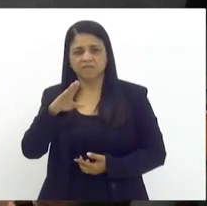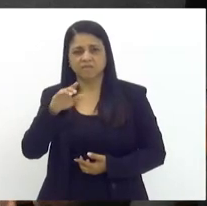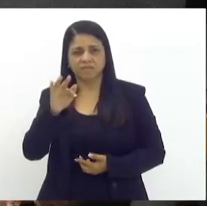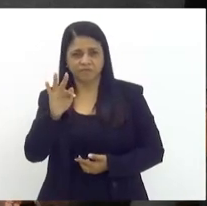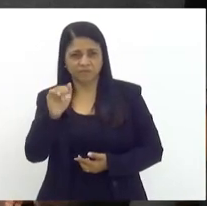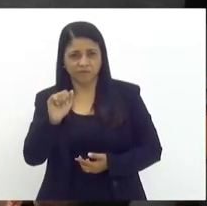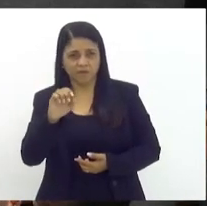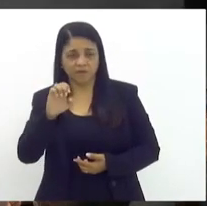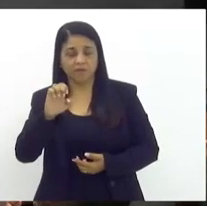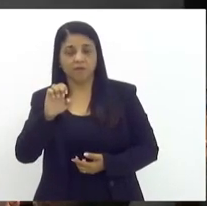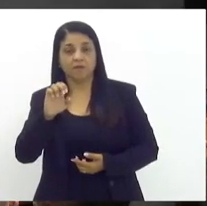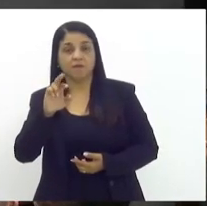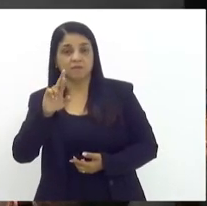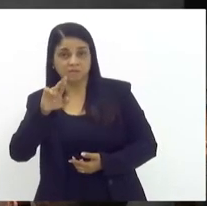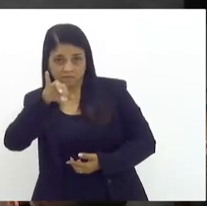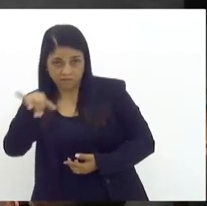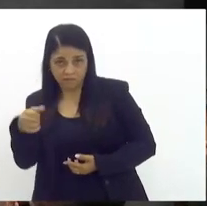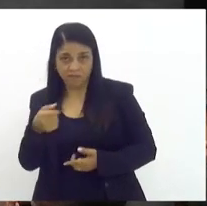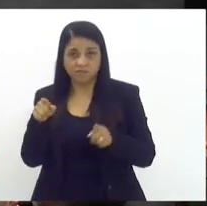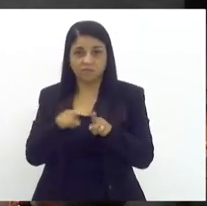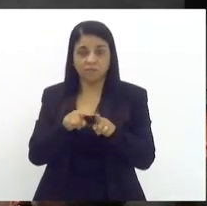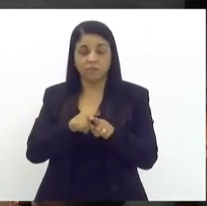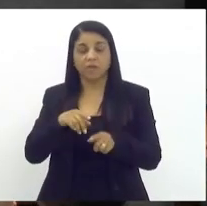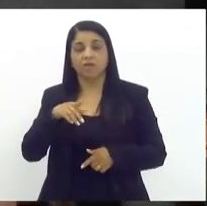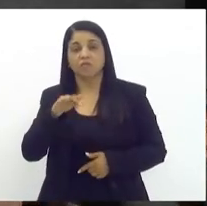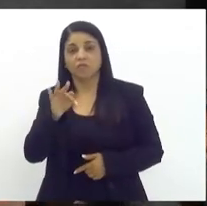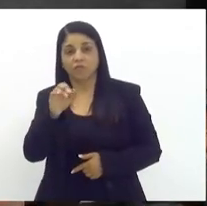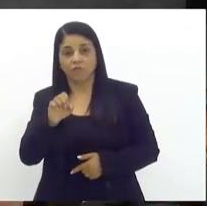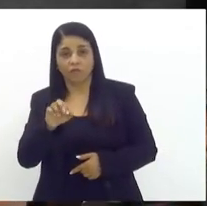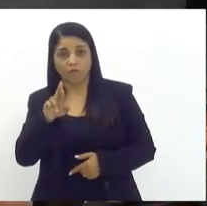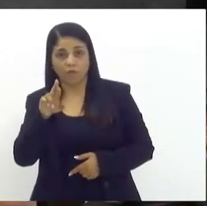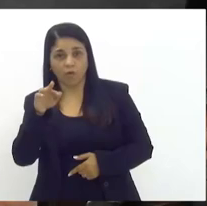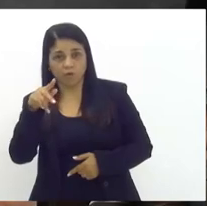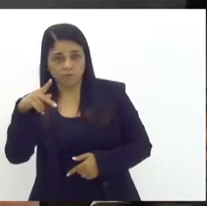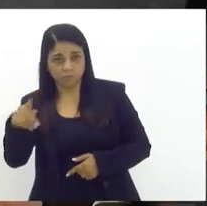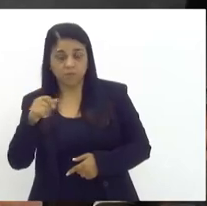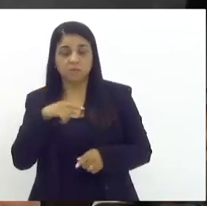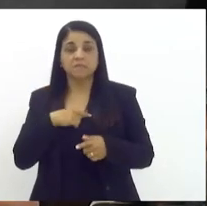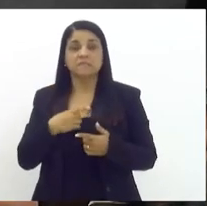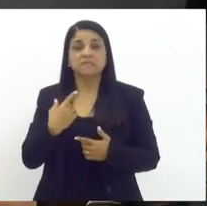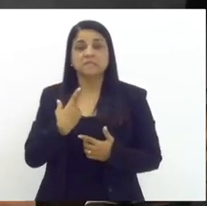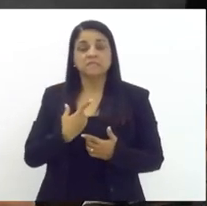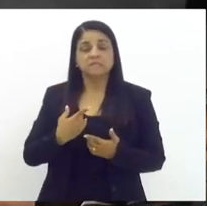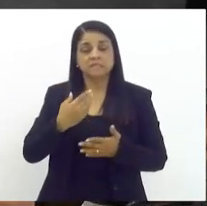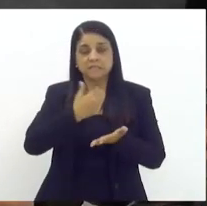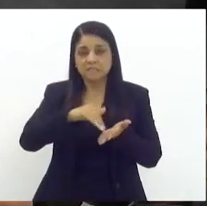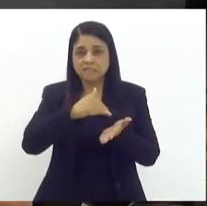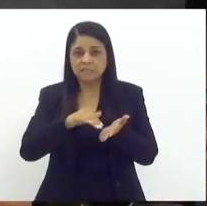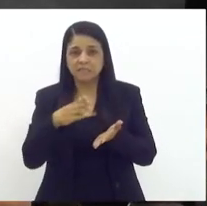representante da jucerja do Foster da secretaria de fazenda de Petrópolis